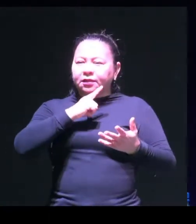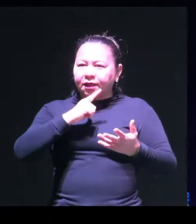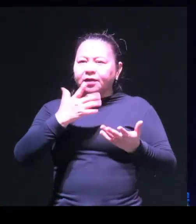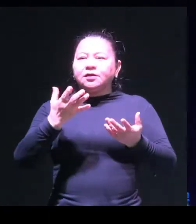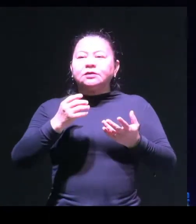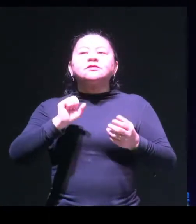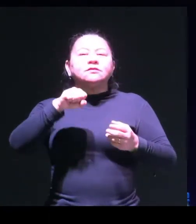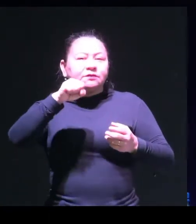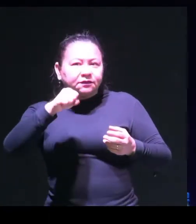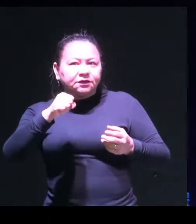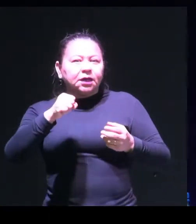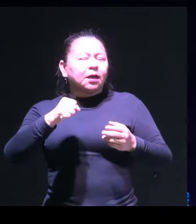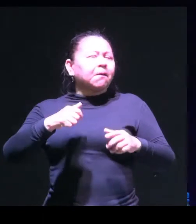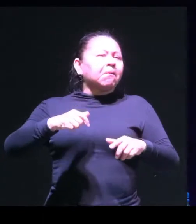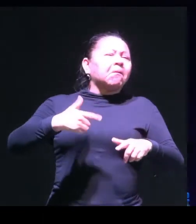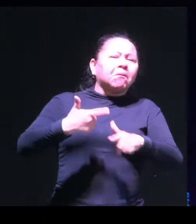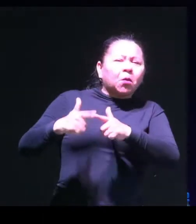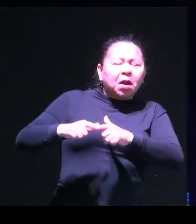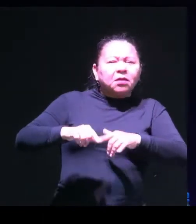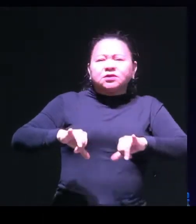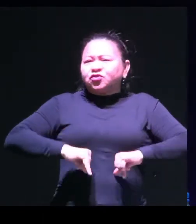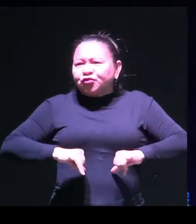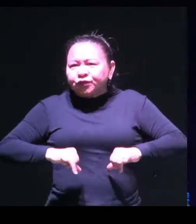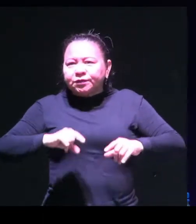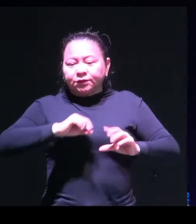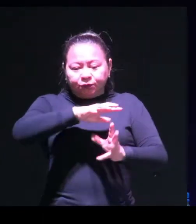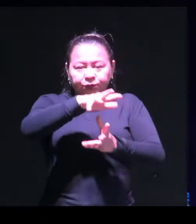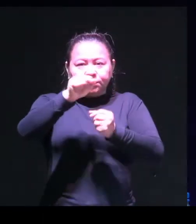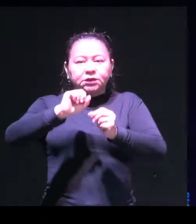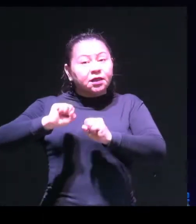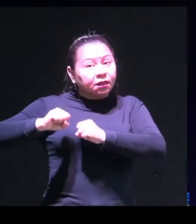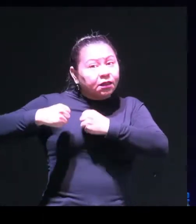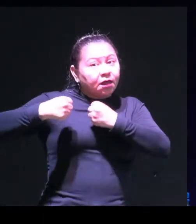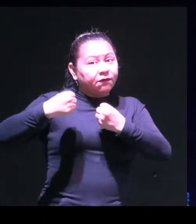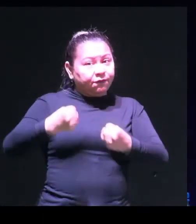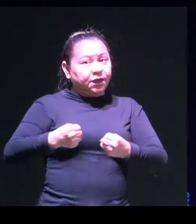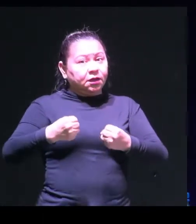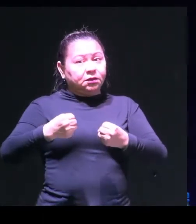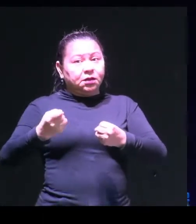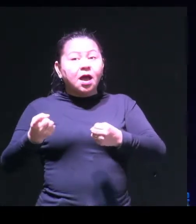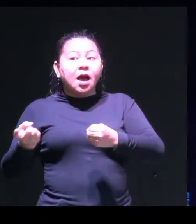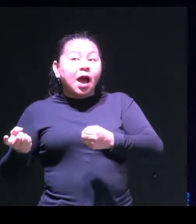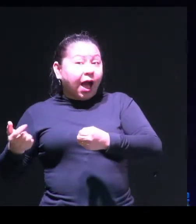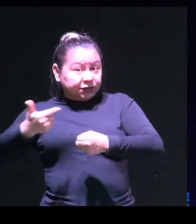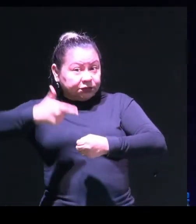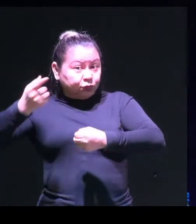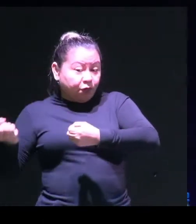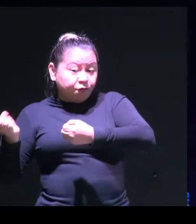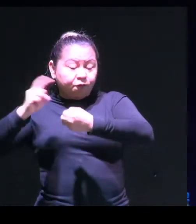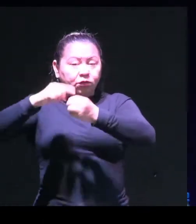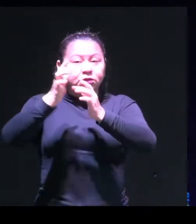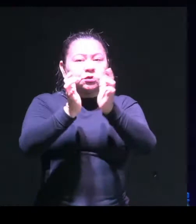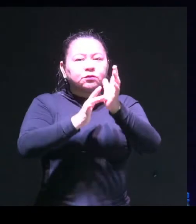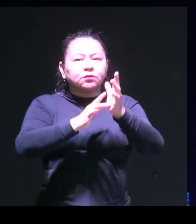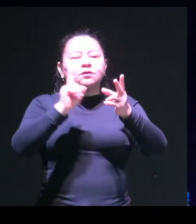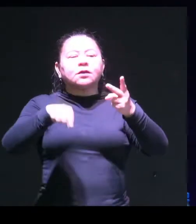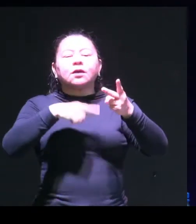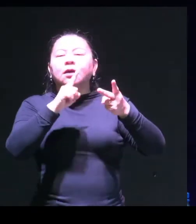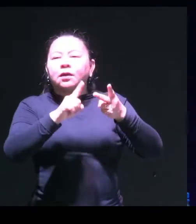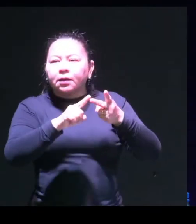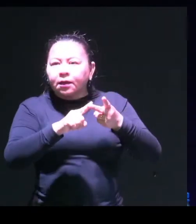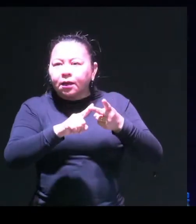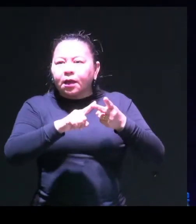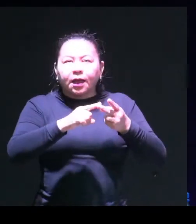na terra, 1000 anos de paz na terra. E defendem a segunda vinda de Cristo dividida em 2 partes. São elas: